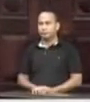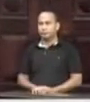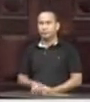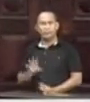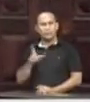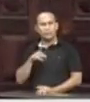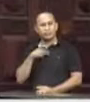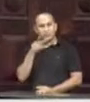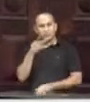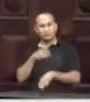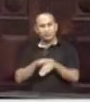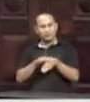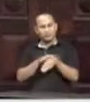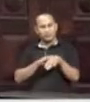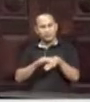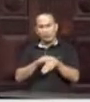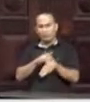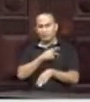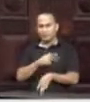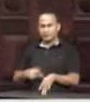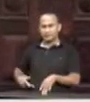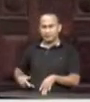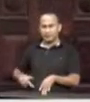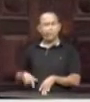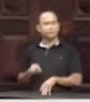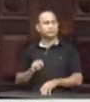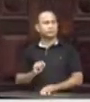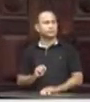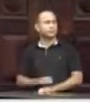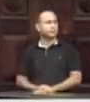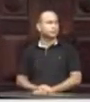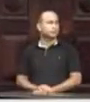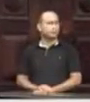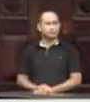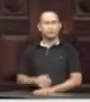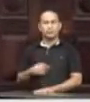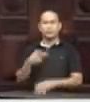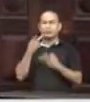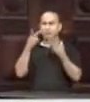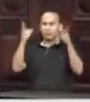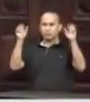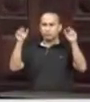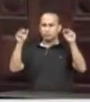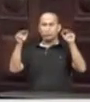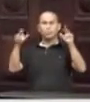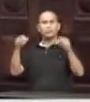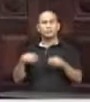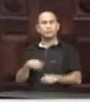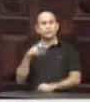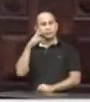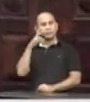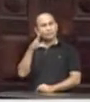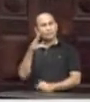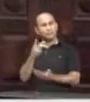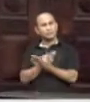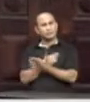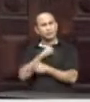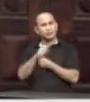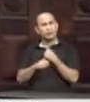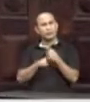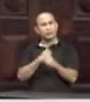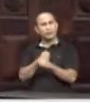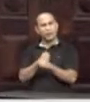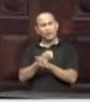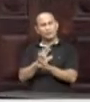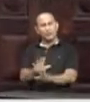Eu já tinha conversado com o presidente que essa questão iria para o ano que vem. Agora, o que não